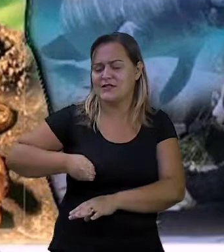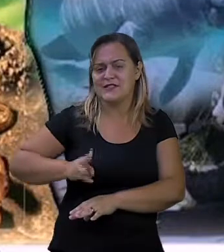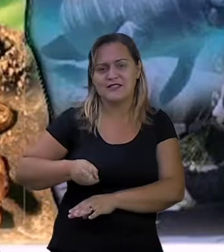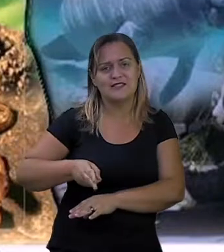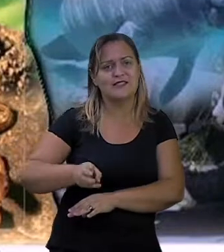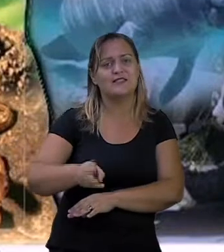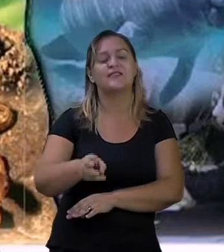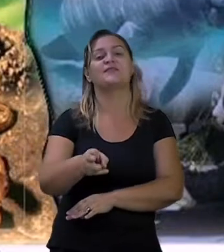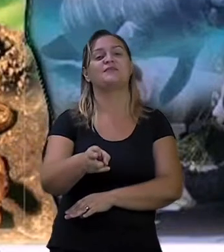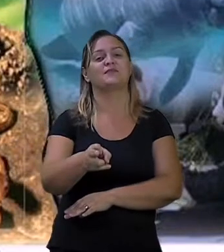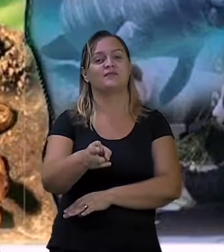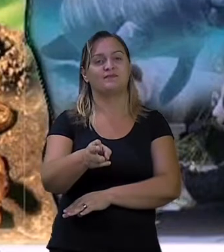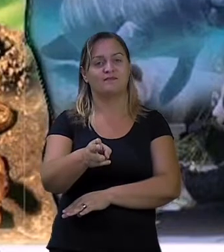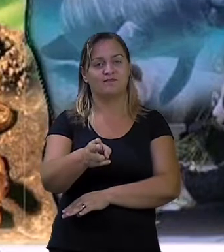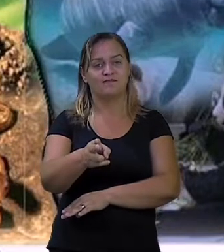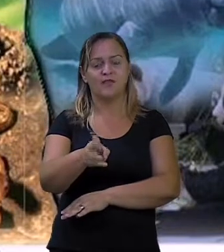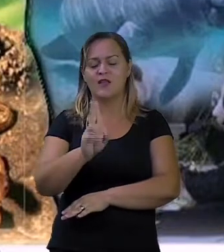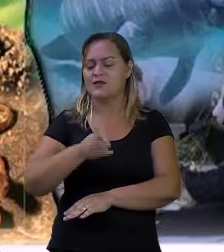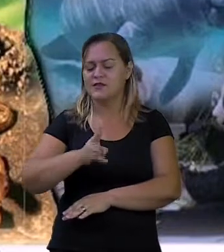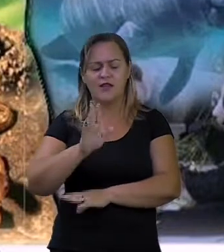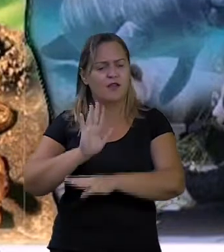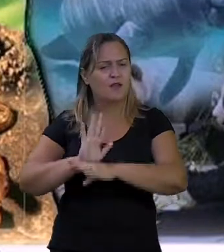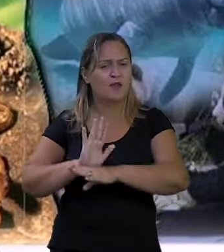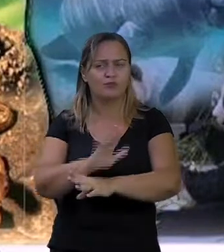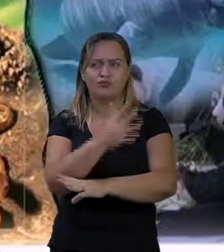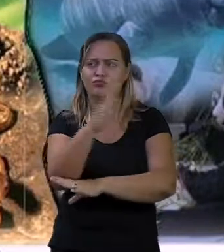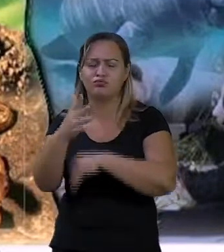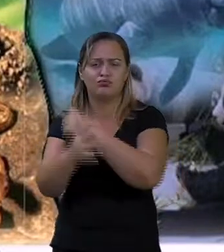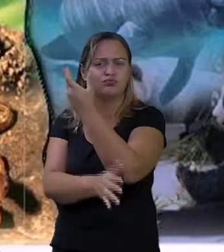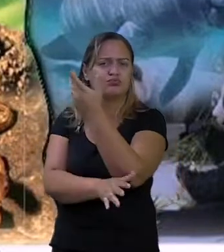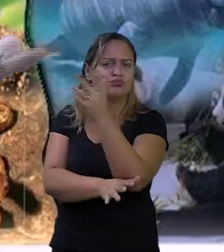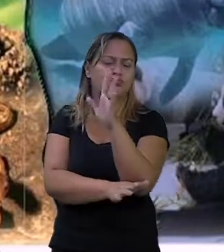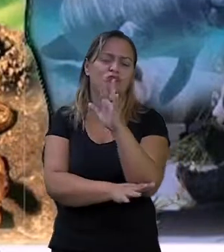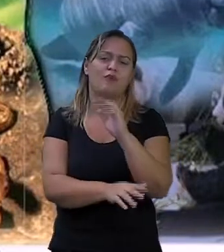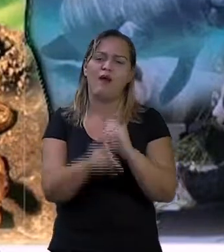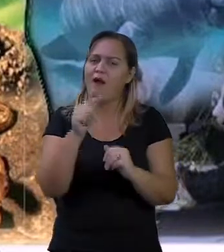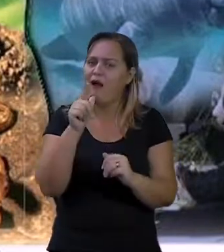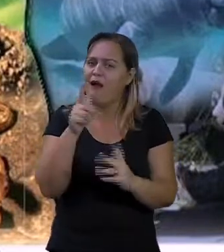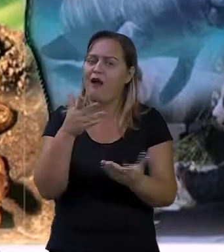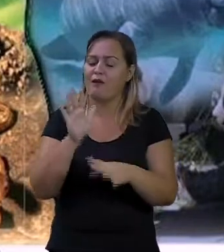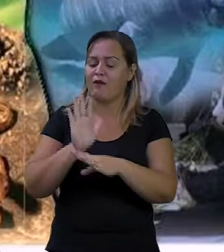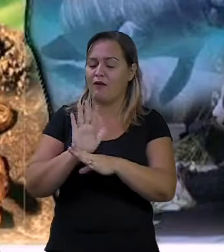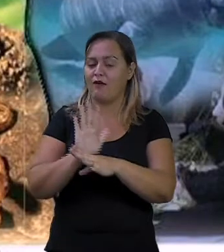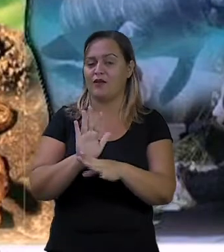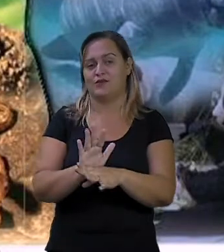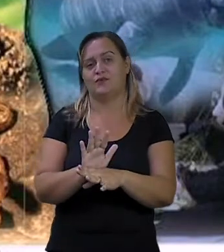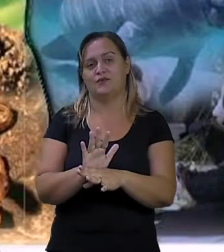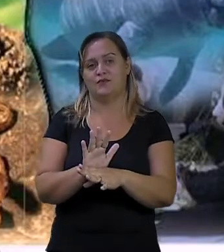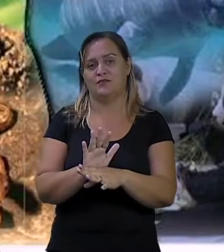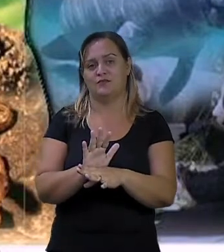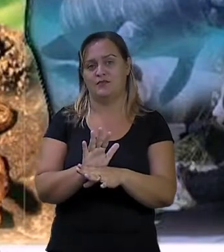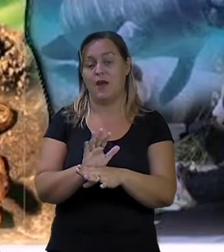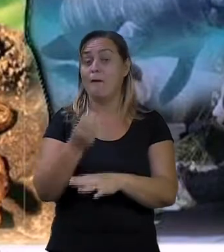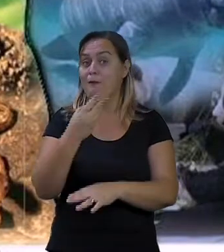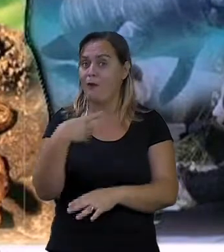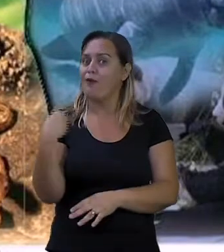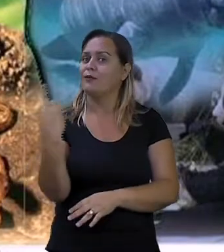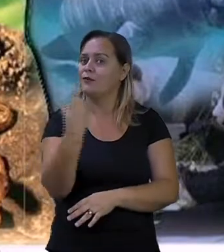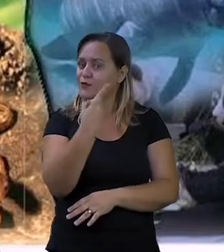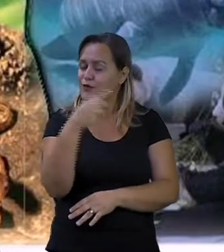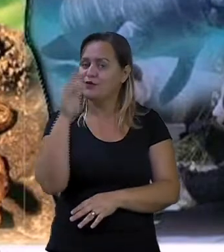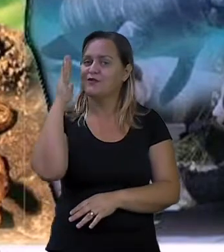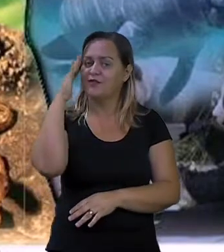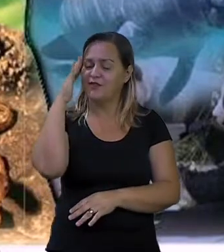da gente entender, não é mesmo? E aí, o que mais tem para a gente entender destes